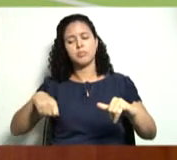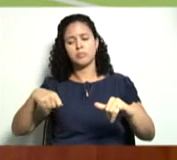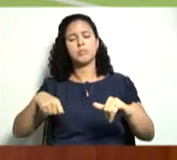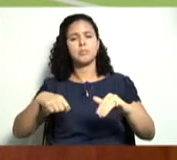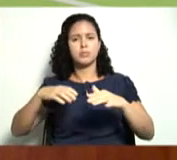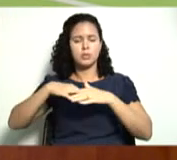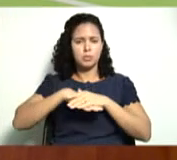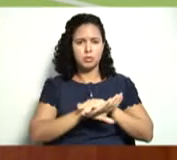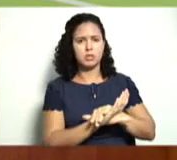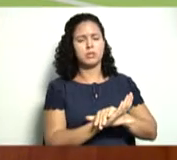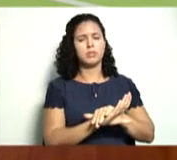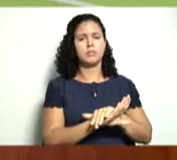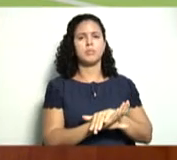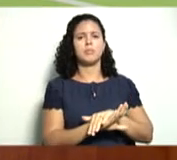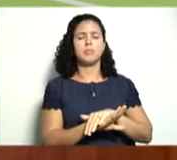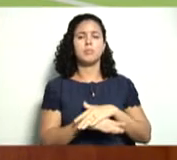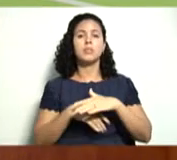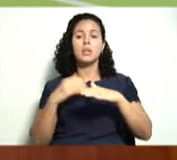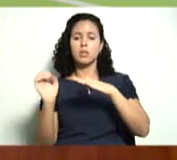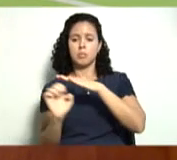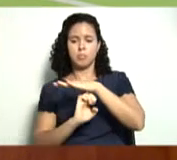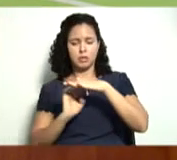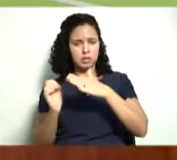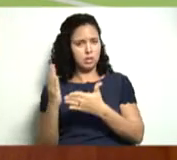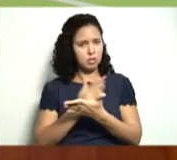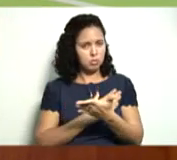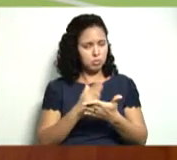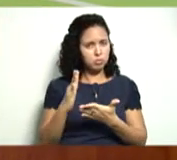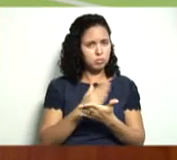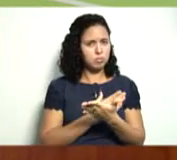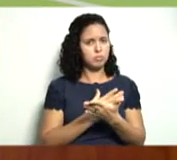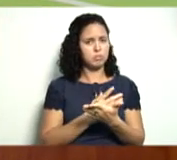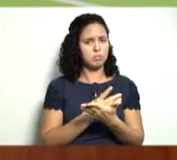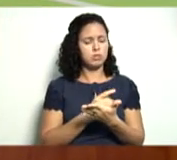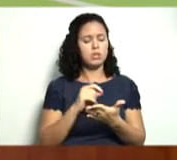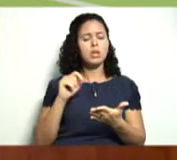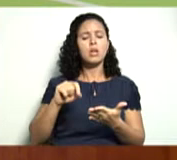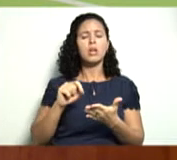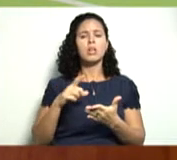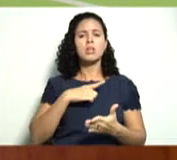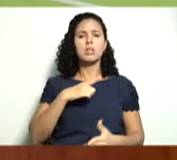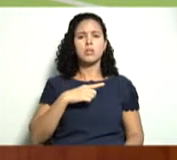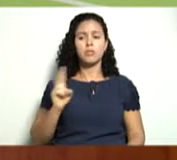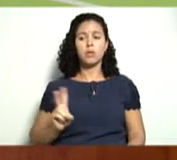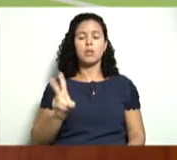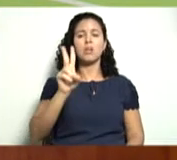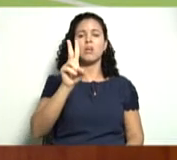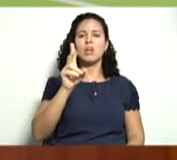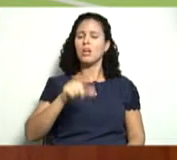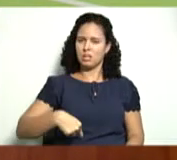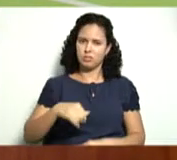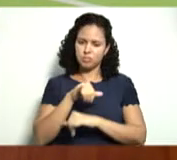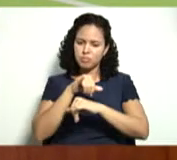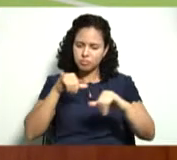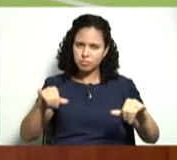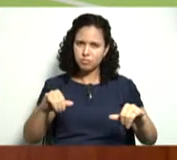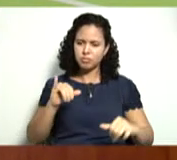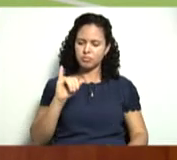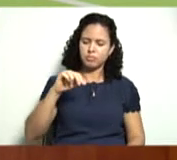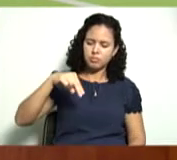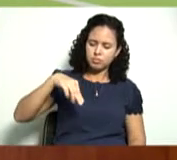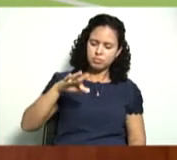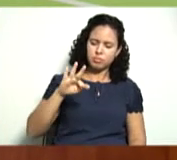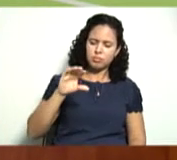hoje que o maior ativo dessa empresa aquilo que ela tem de maior valor nada mais é do que informação a empresa ela não